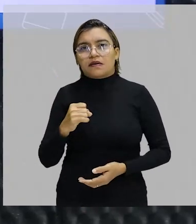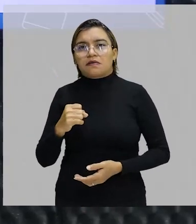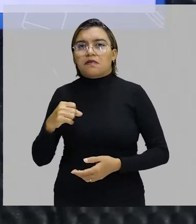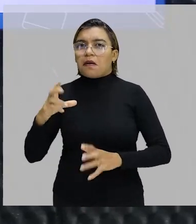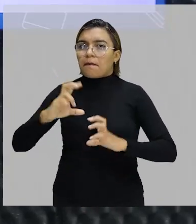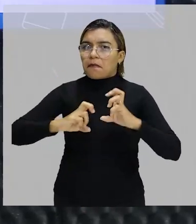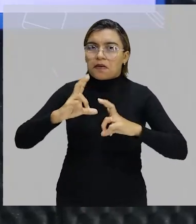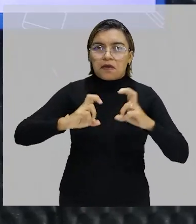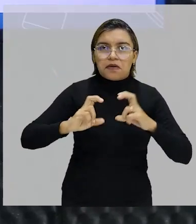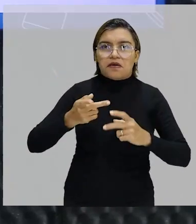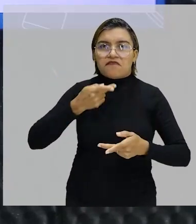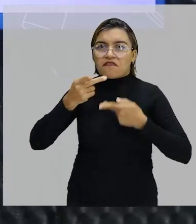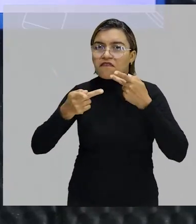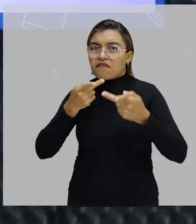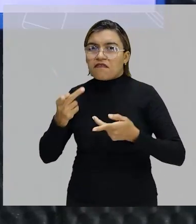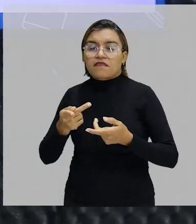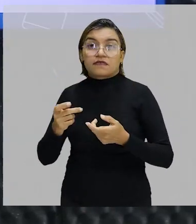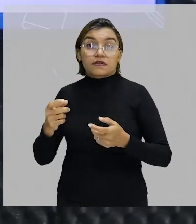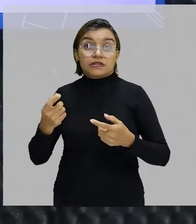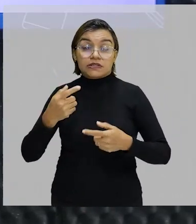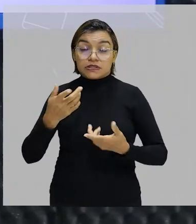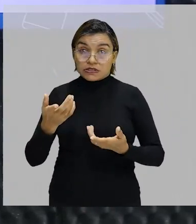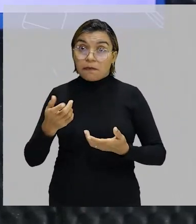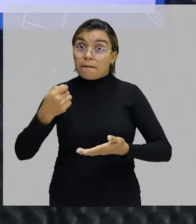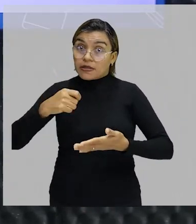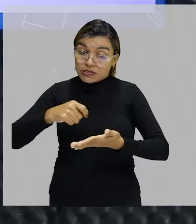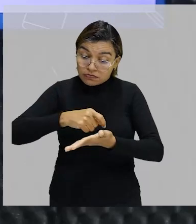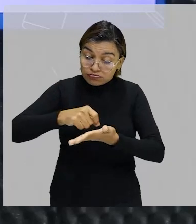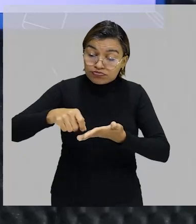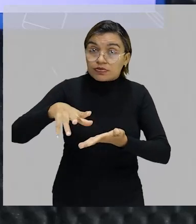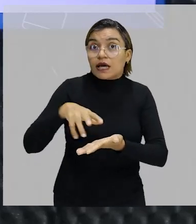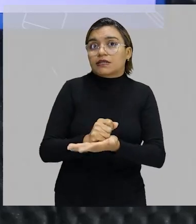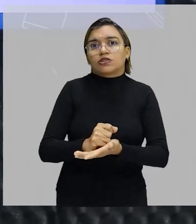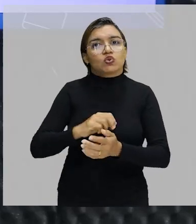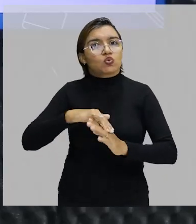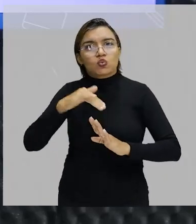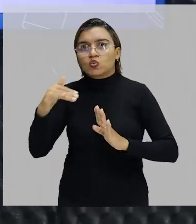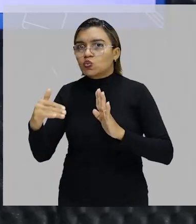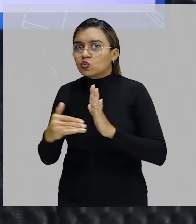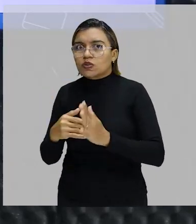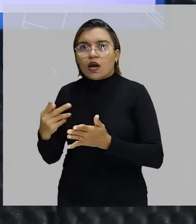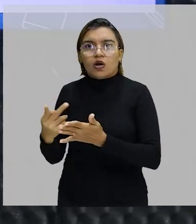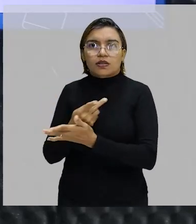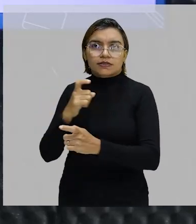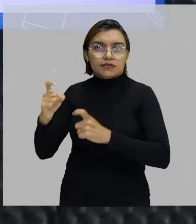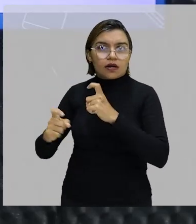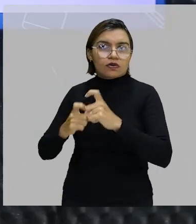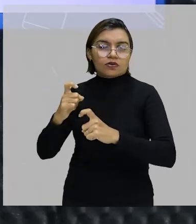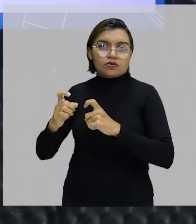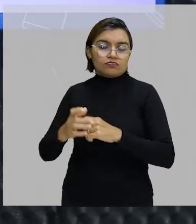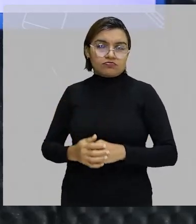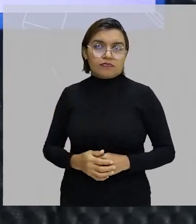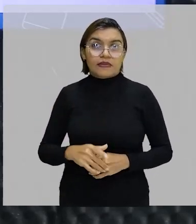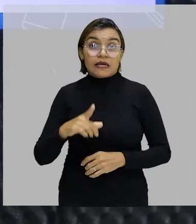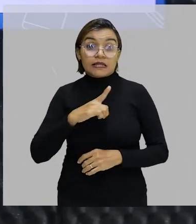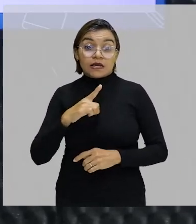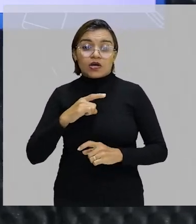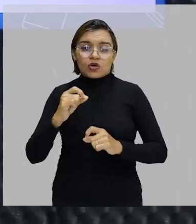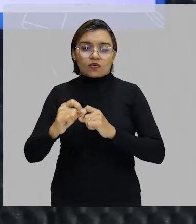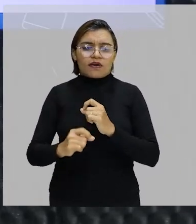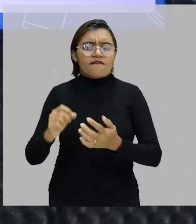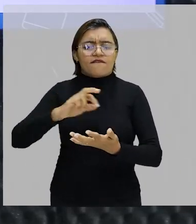tudo tem que estar registrado lá. É um texto de caráter polifônico. Por quê? Porque